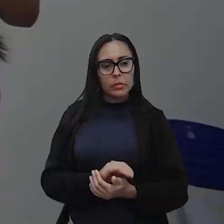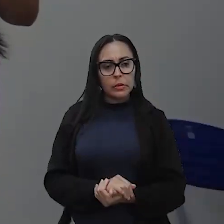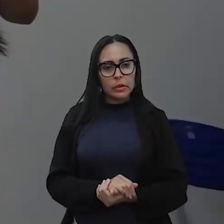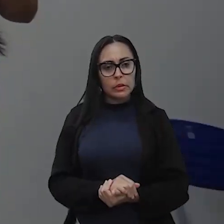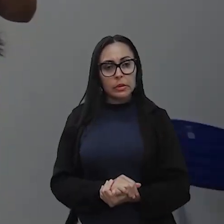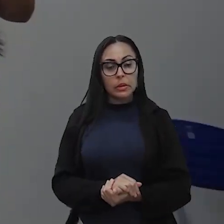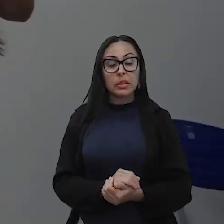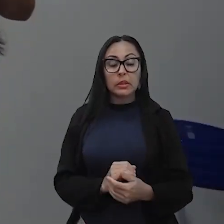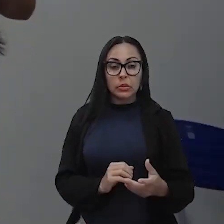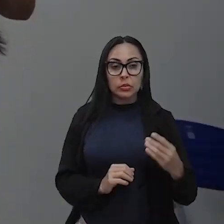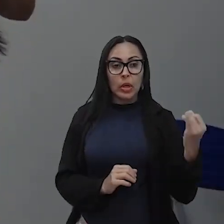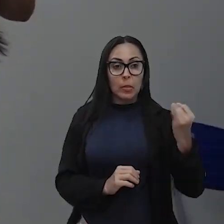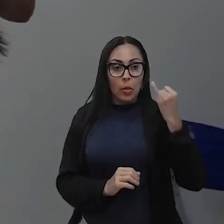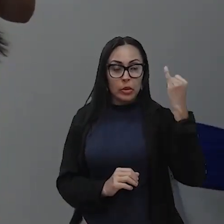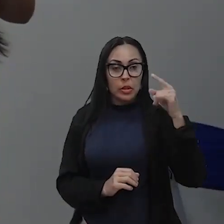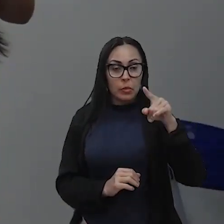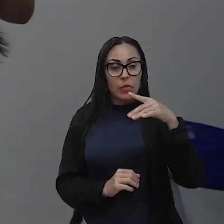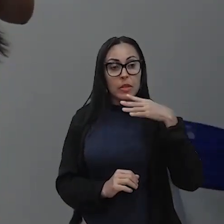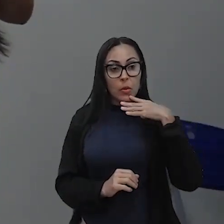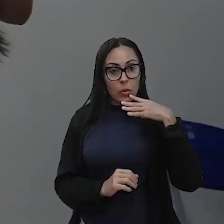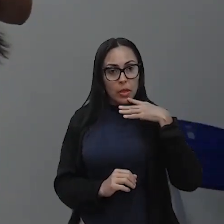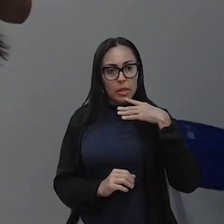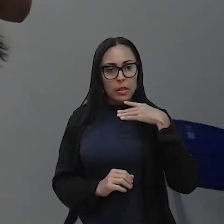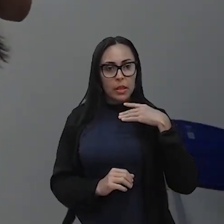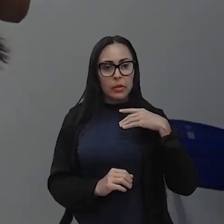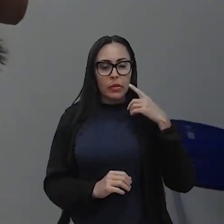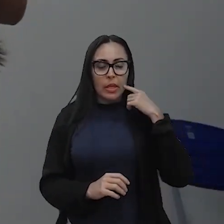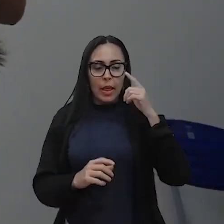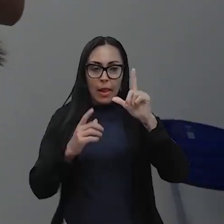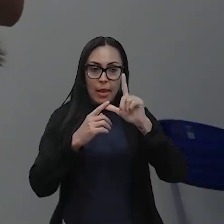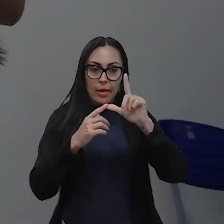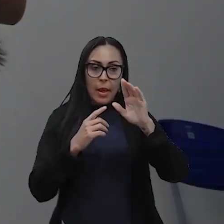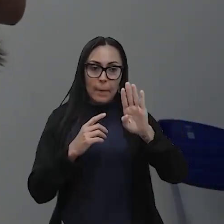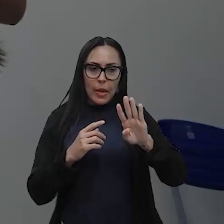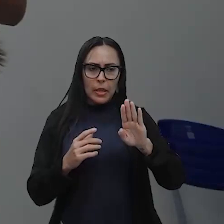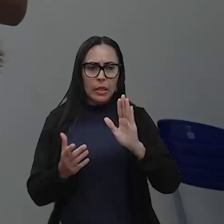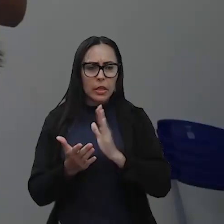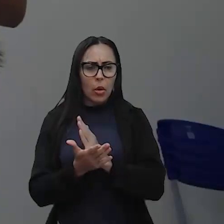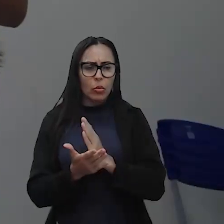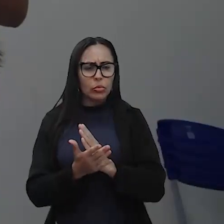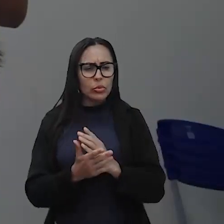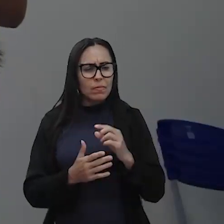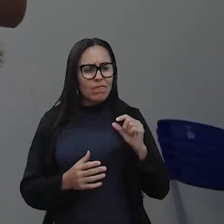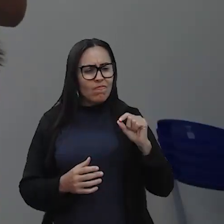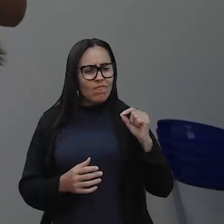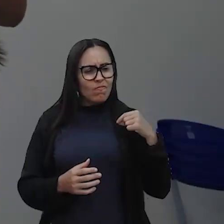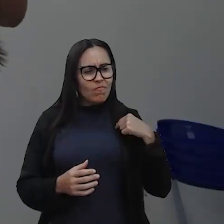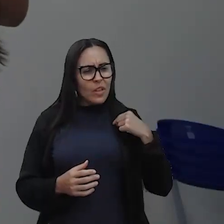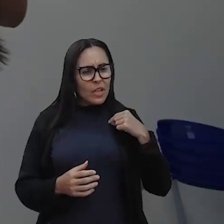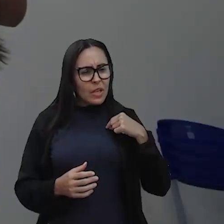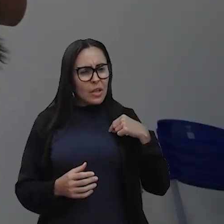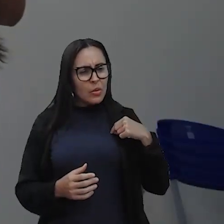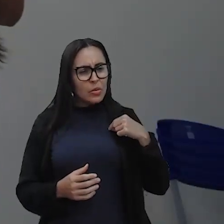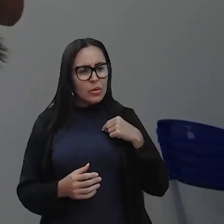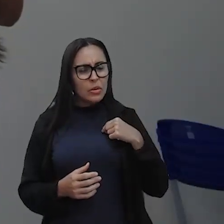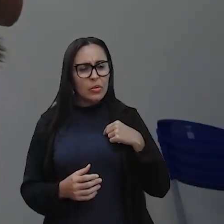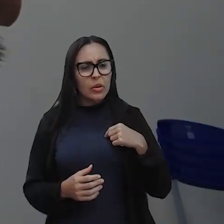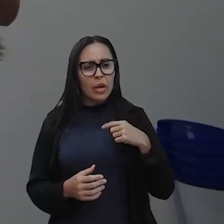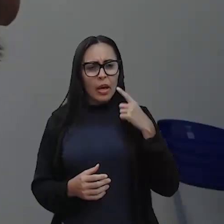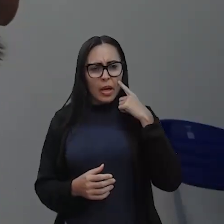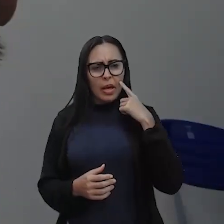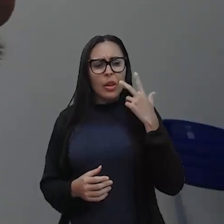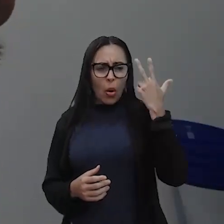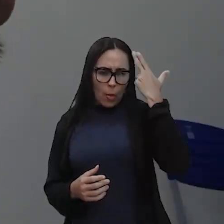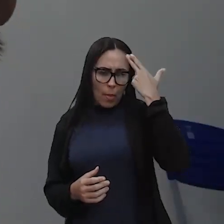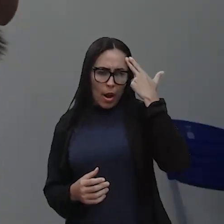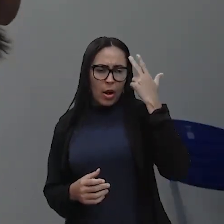você conhecer. Quando pegar na letra B, você vai ver que tem alguns grãozinhos, mas esses grãozinhos fazem parte do tecido do